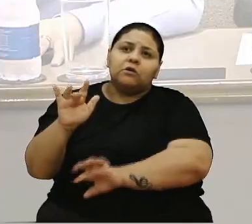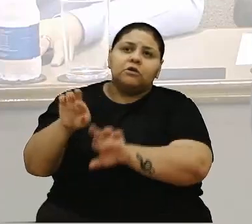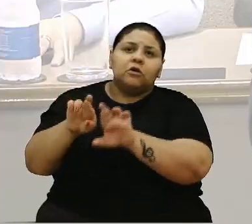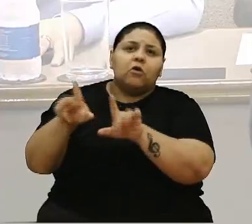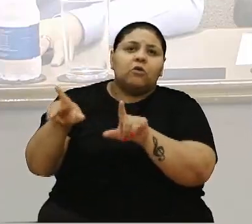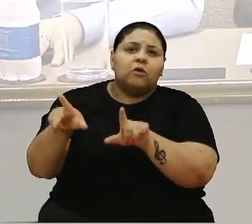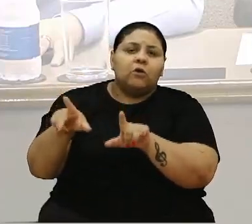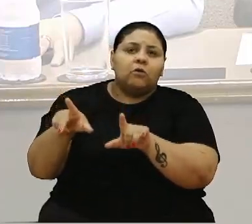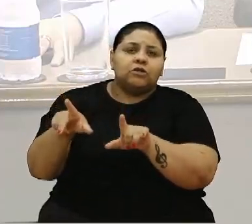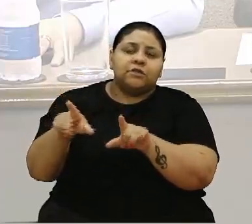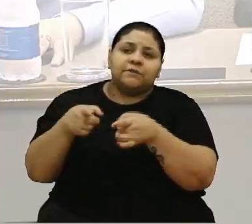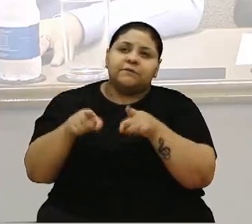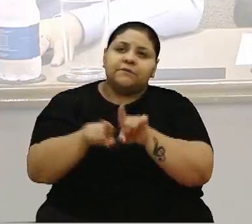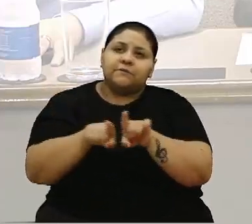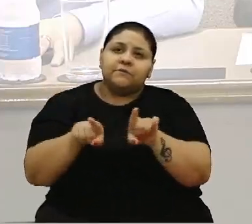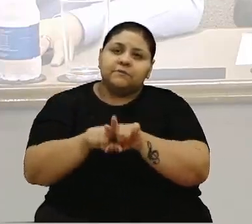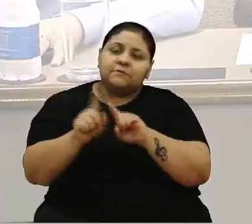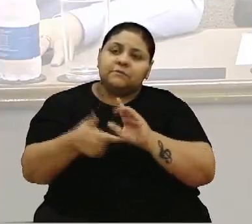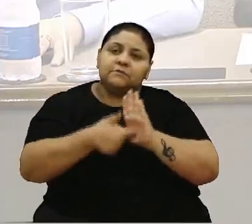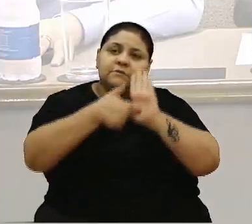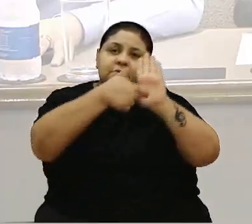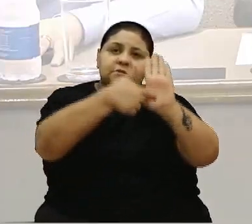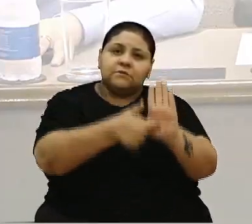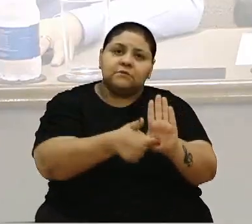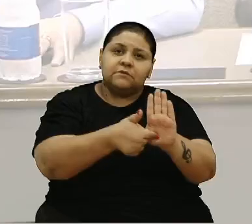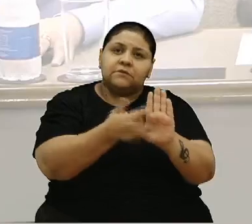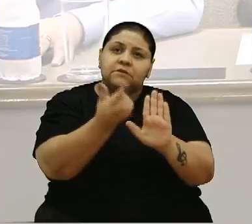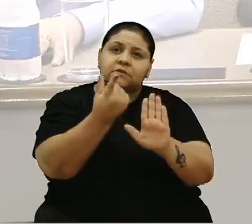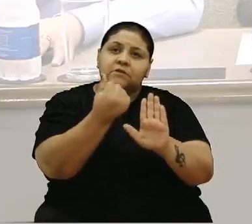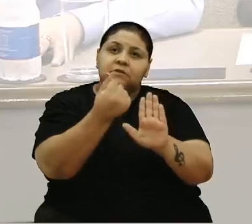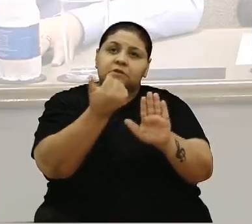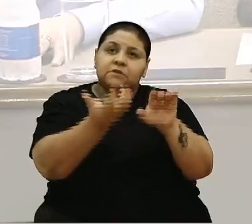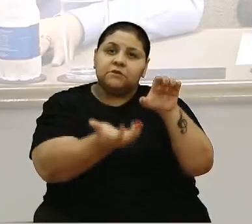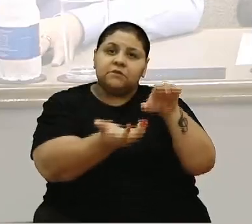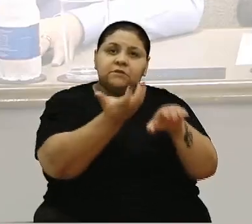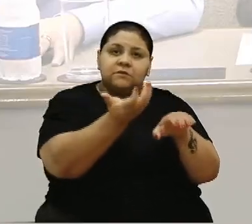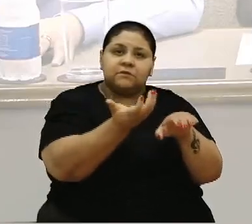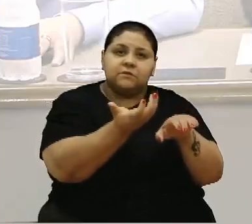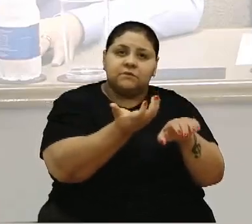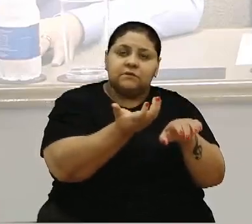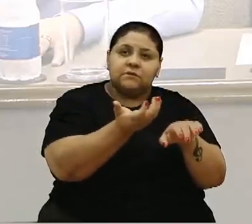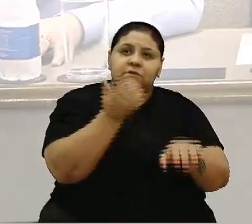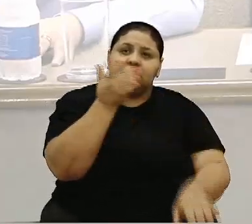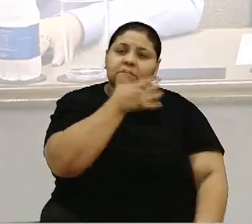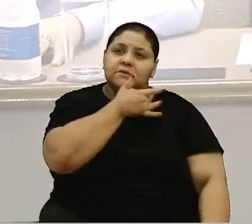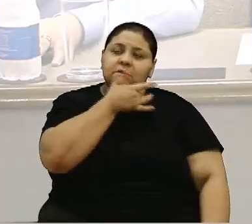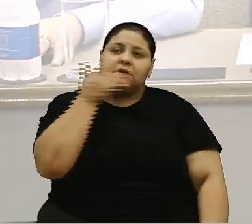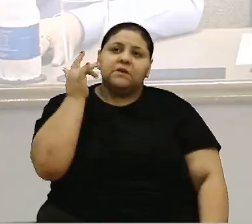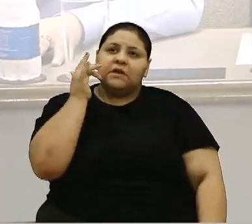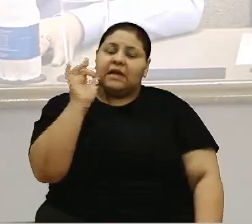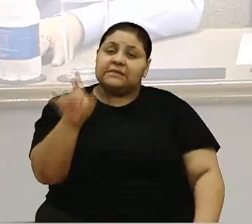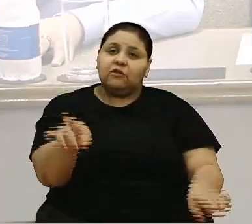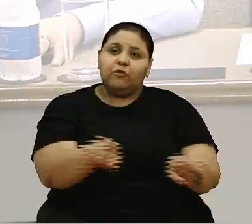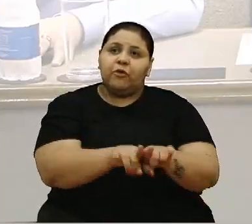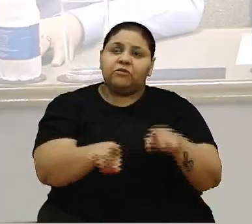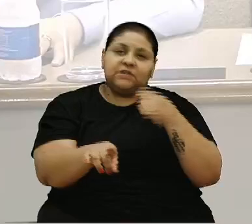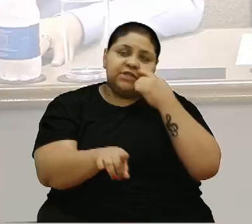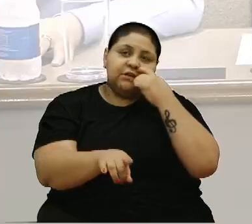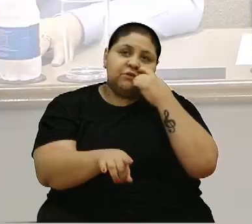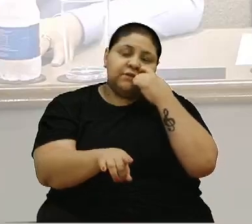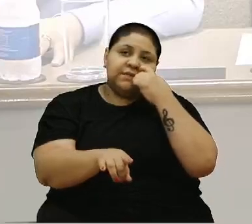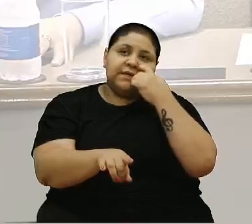diferenciada, mas demonstra que está vindo dinheiro de Brasília. Facilmente está vindo dinheiro de Brasília aí